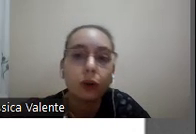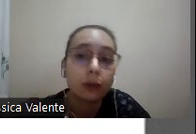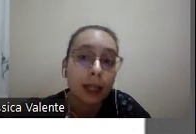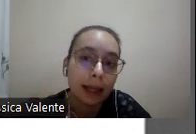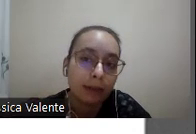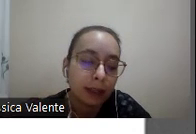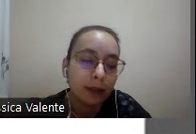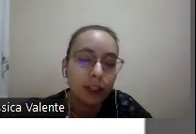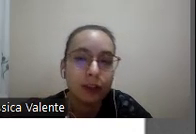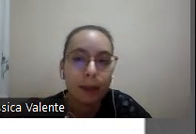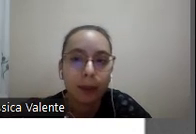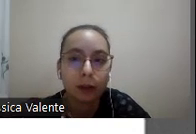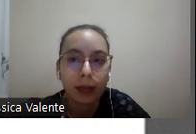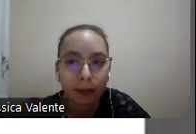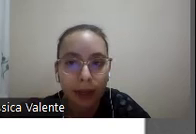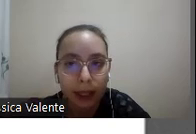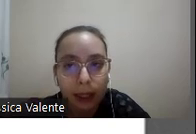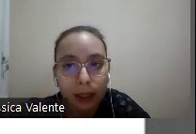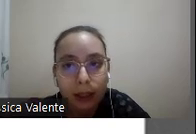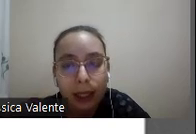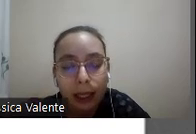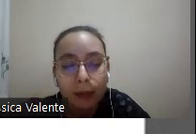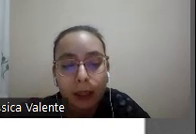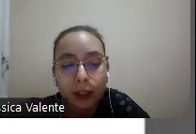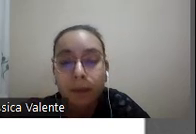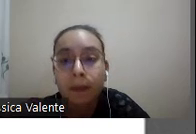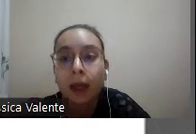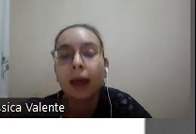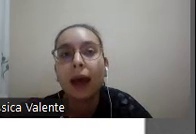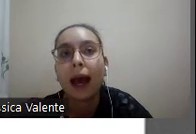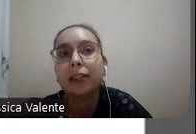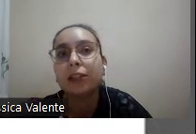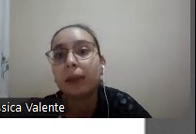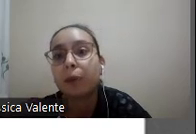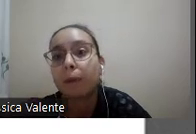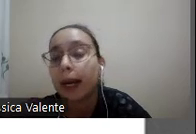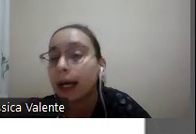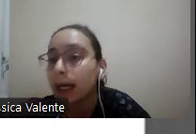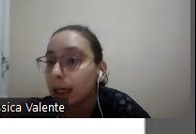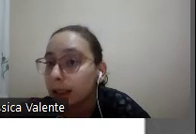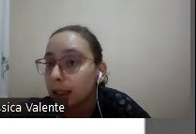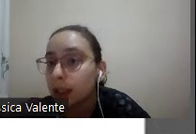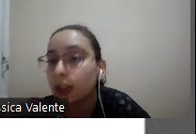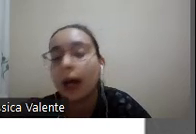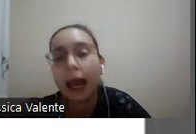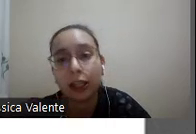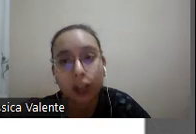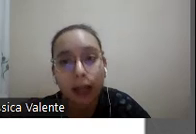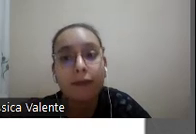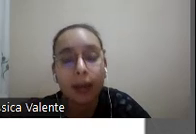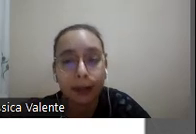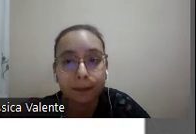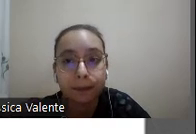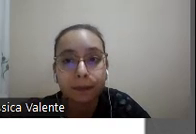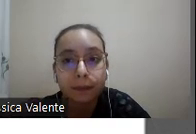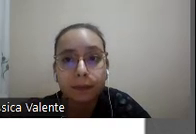para o outro na televisão, a gente vê a pessoa lá falando em Libras, a gente vê em propagandas, a gente já